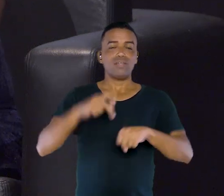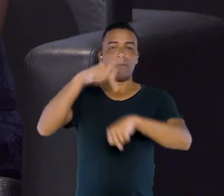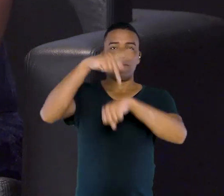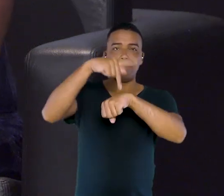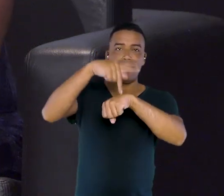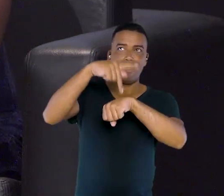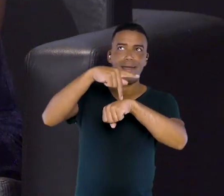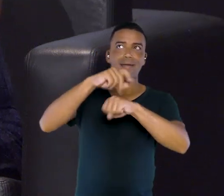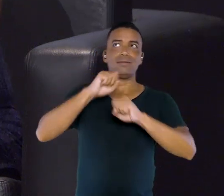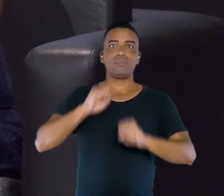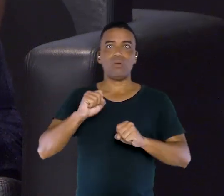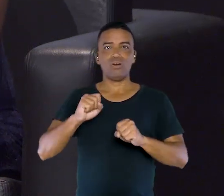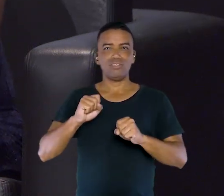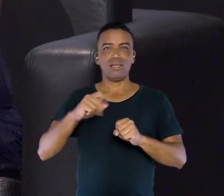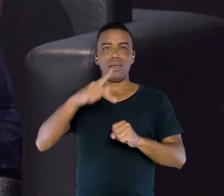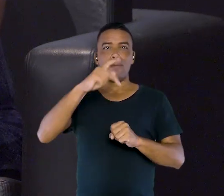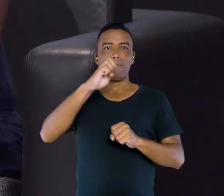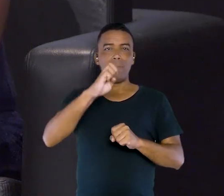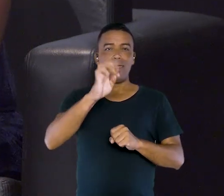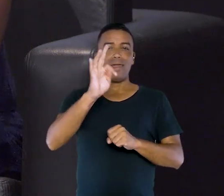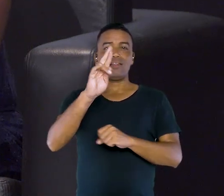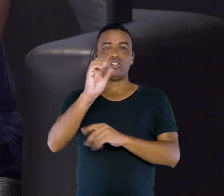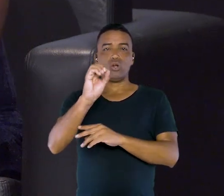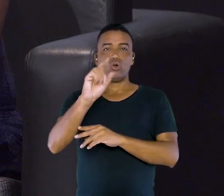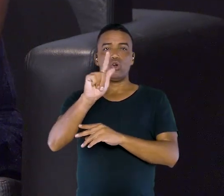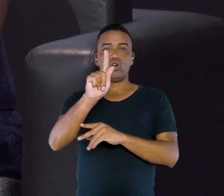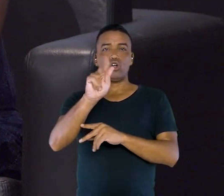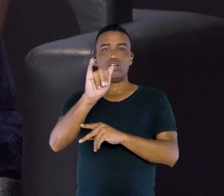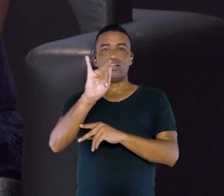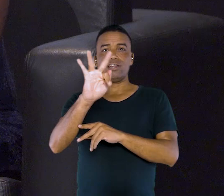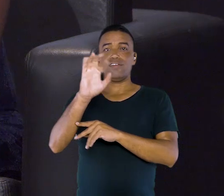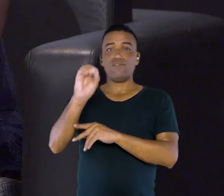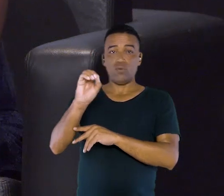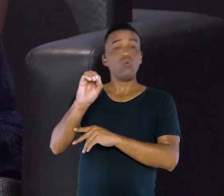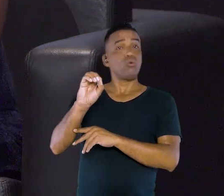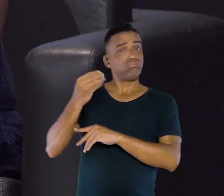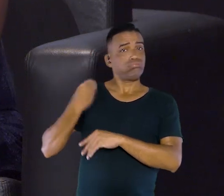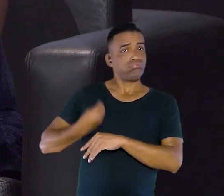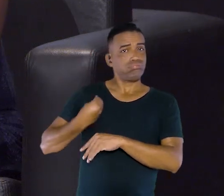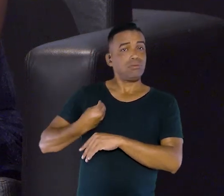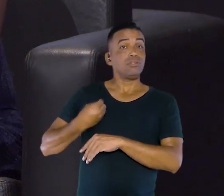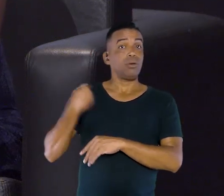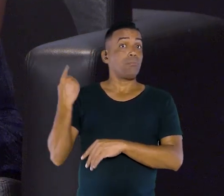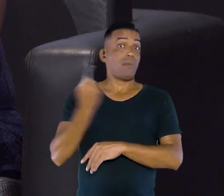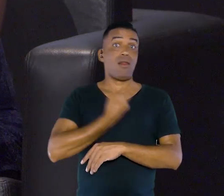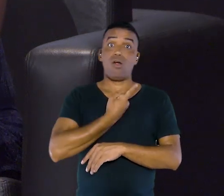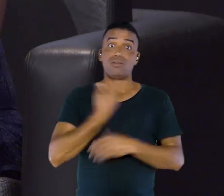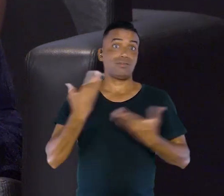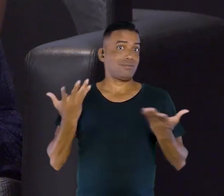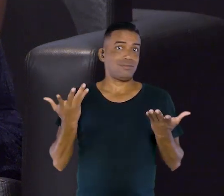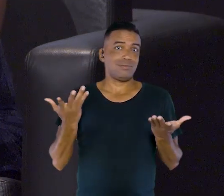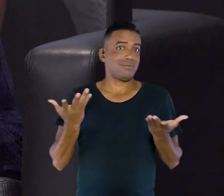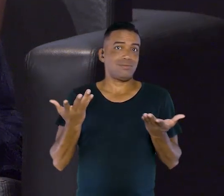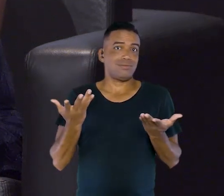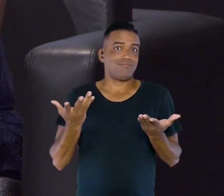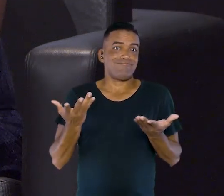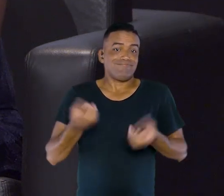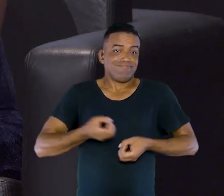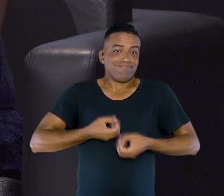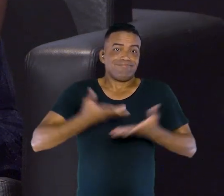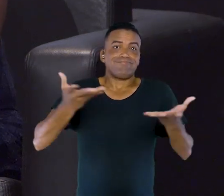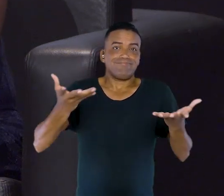ser uma pedra, ele pode ser aquele petroglifo que está aí. E isso é para a gente, né?